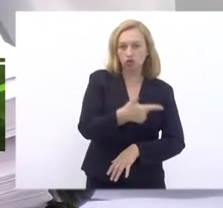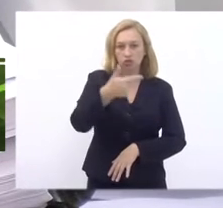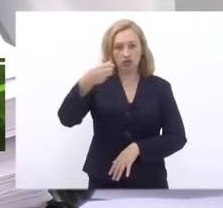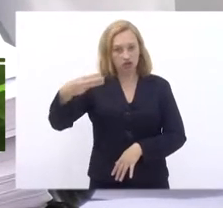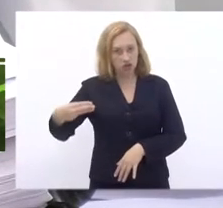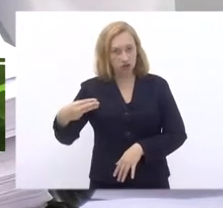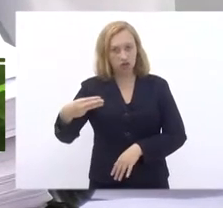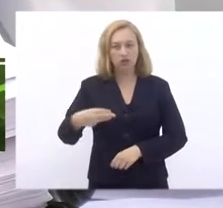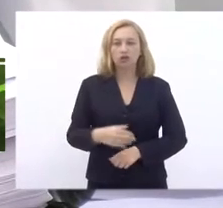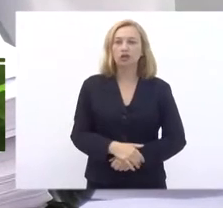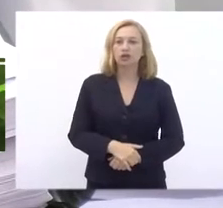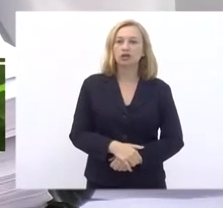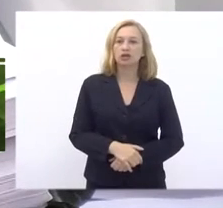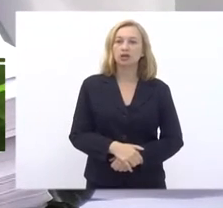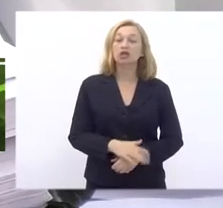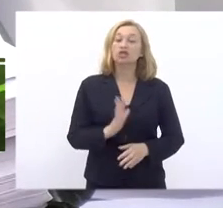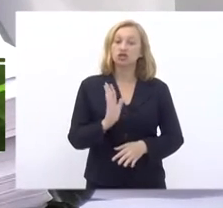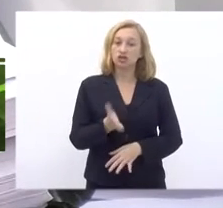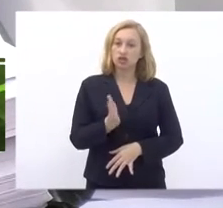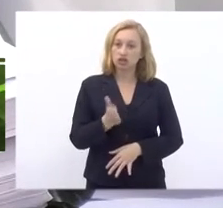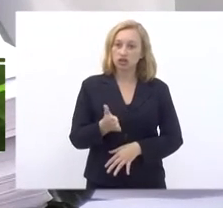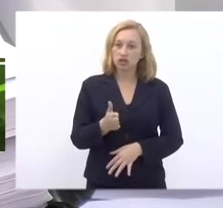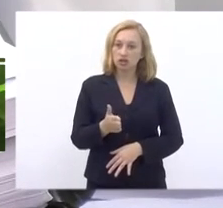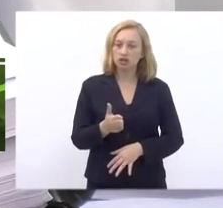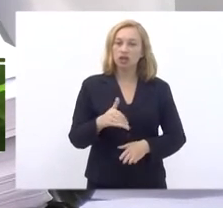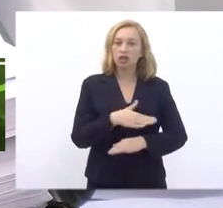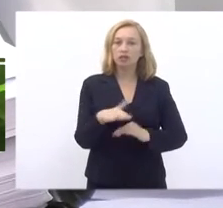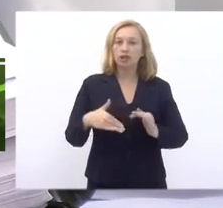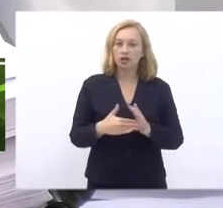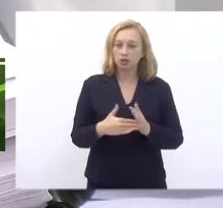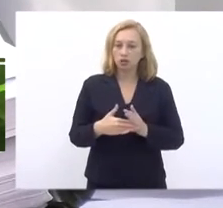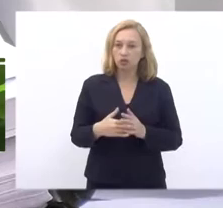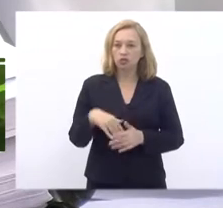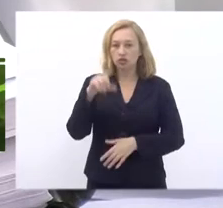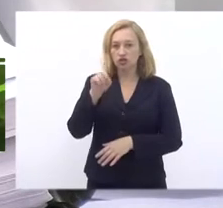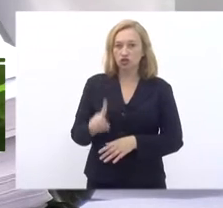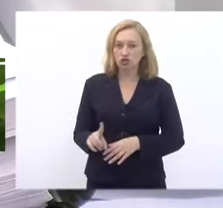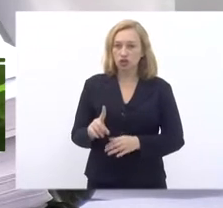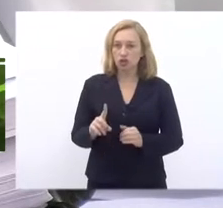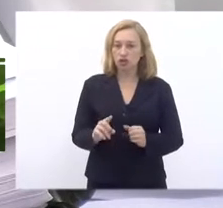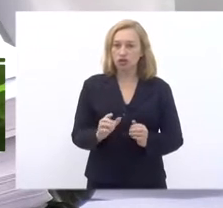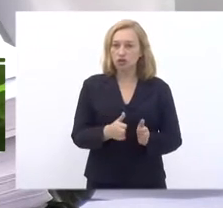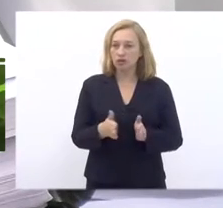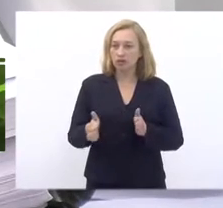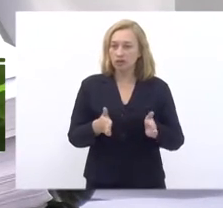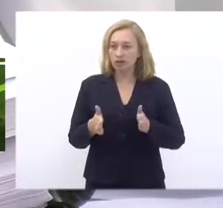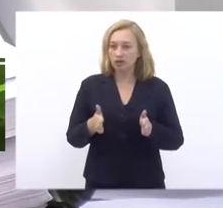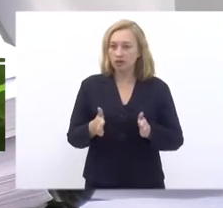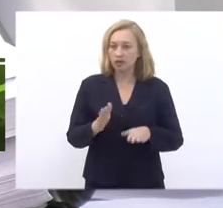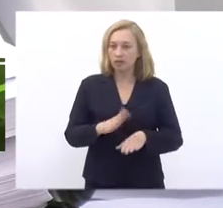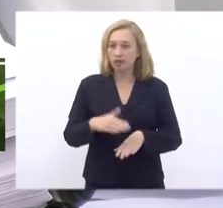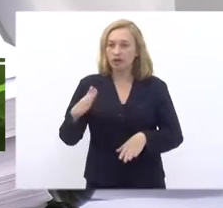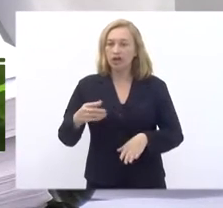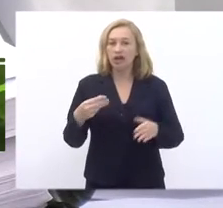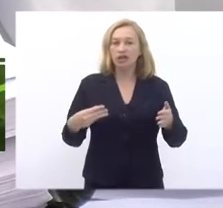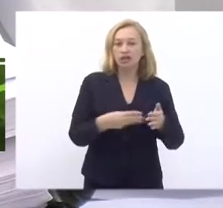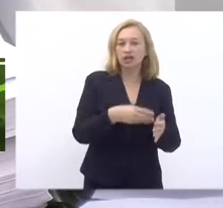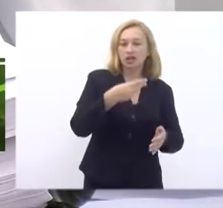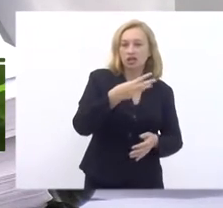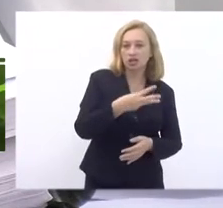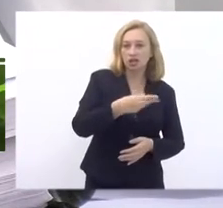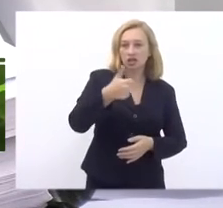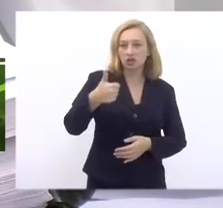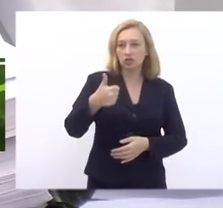2023, fica desde já e para todos os fins de direito prorrogado, passando a concessão a vigência até o dia 31